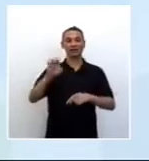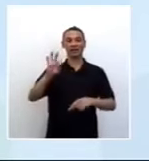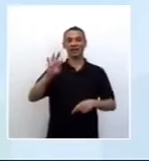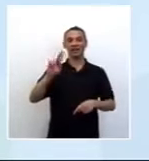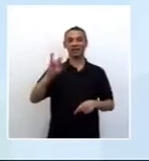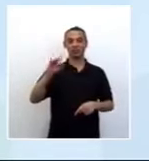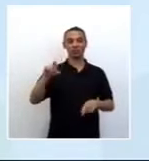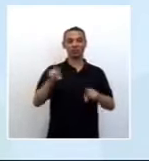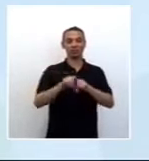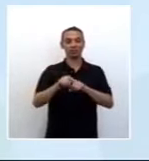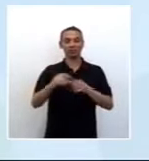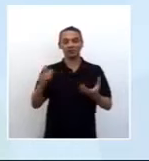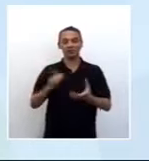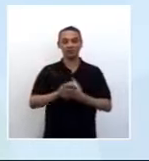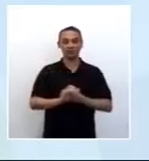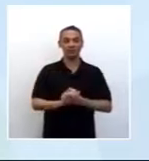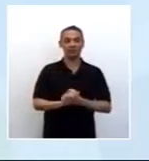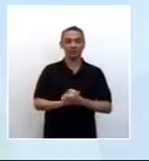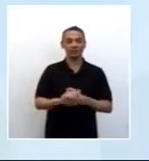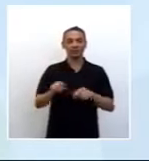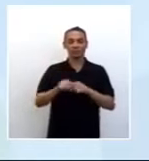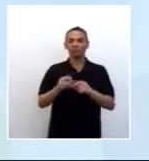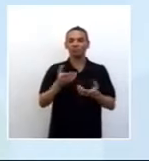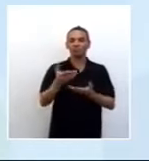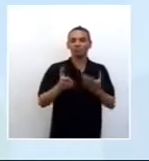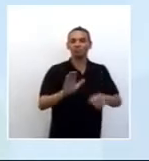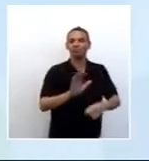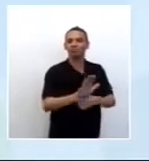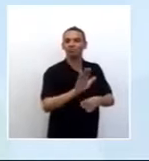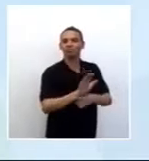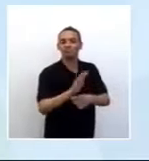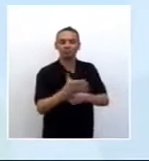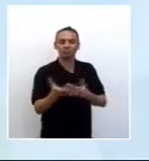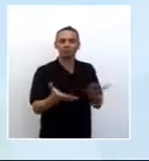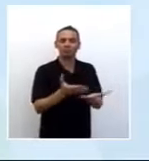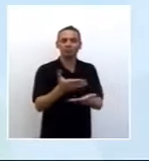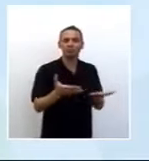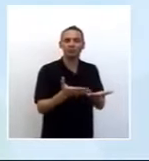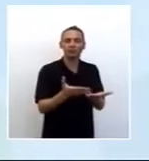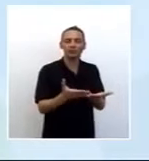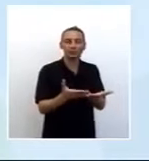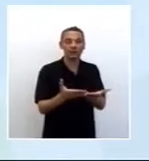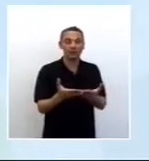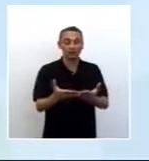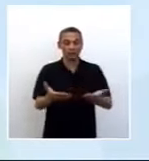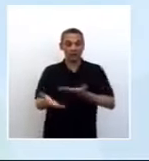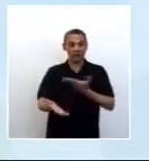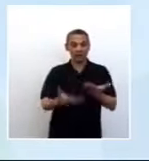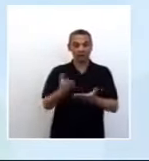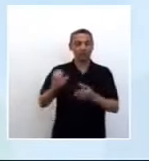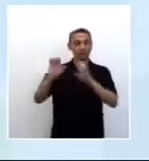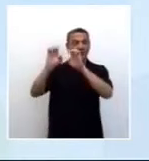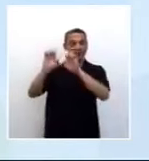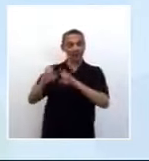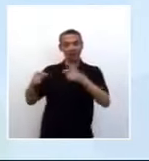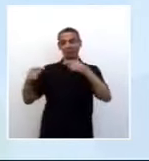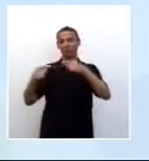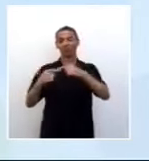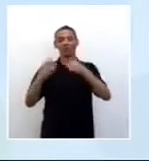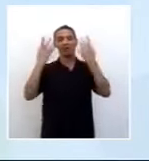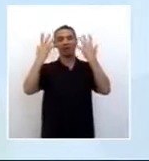português Olha o combinado tratamento tratamento tratamento O que é tipo para quem